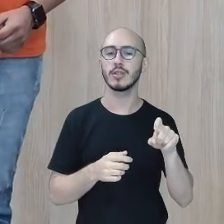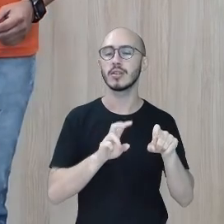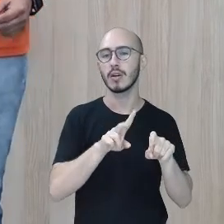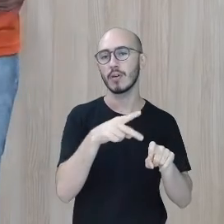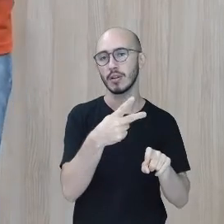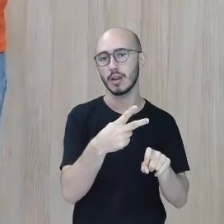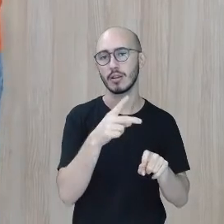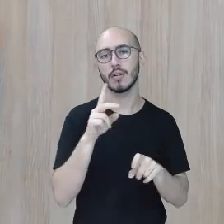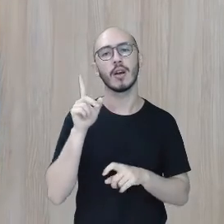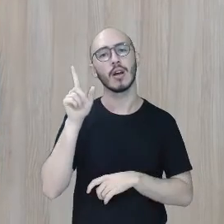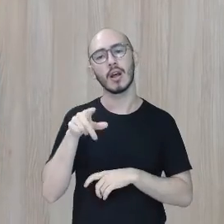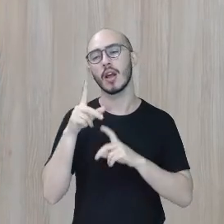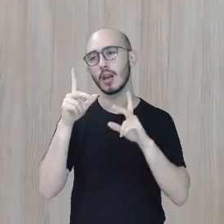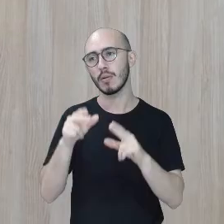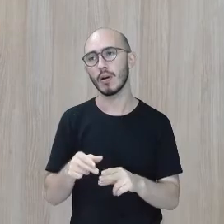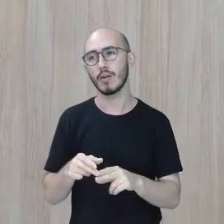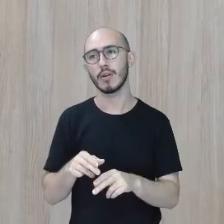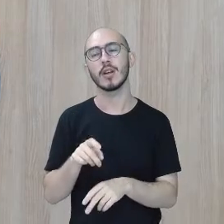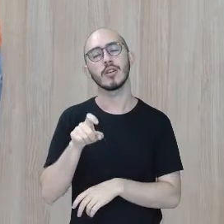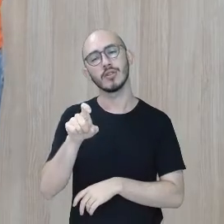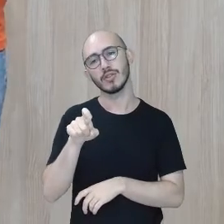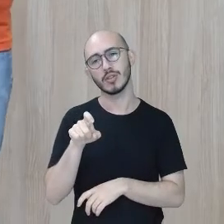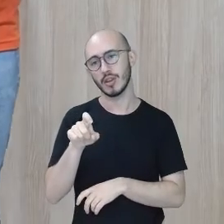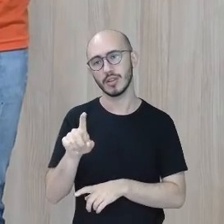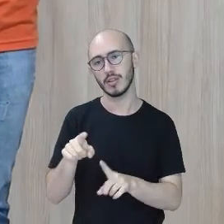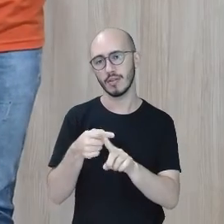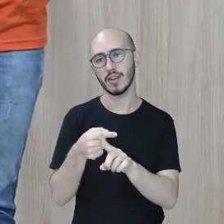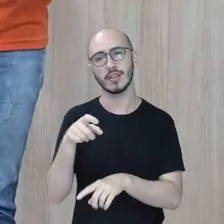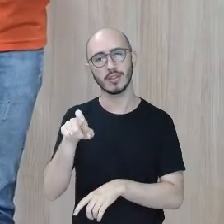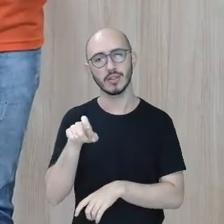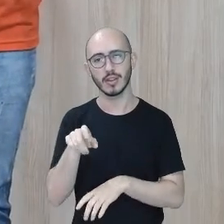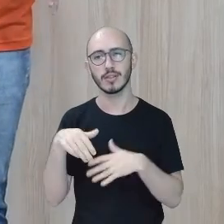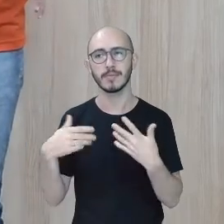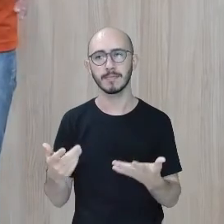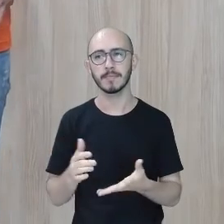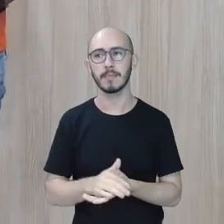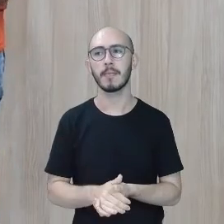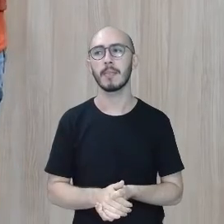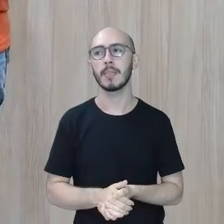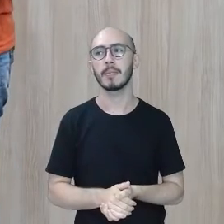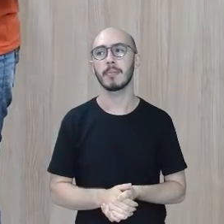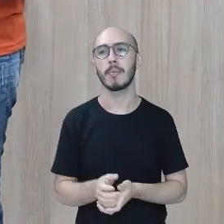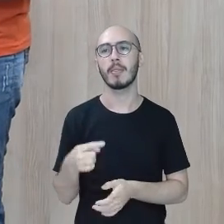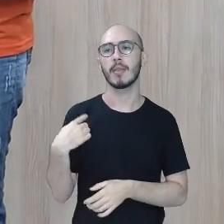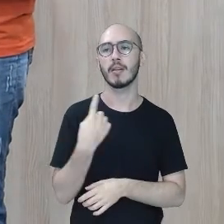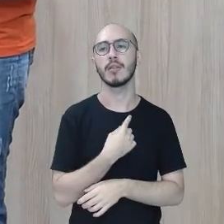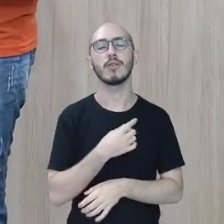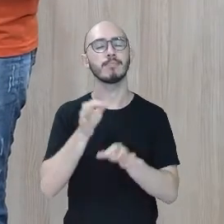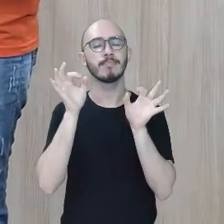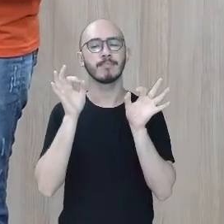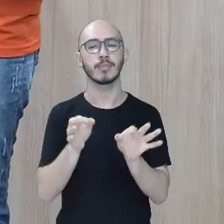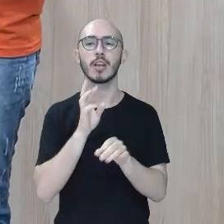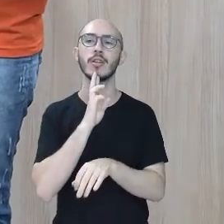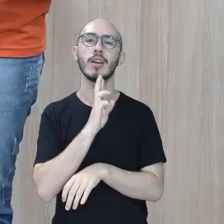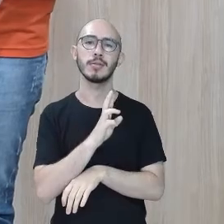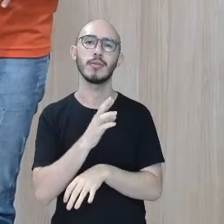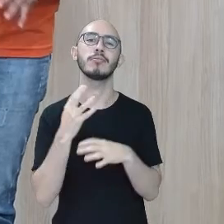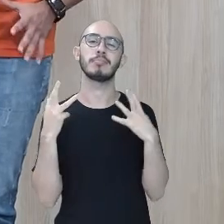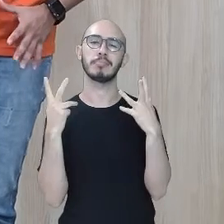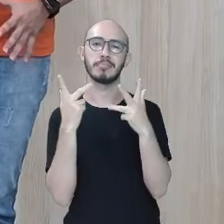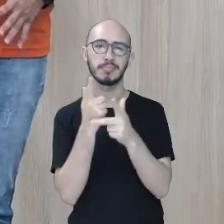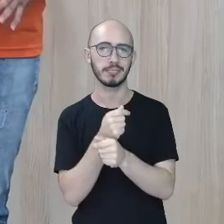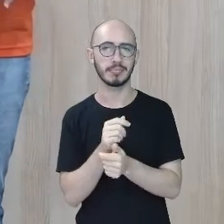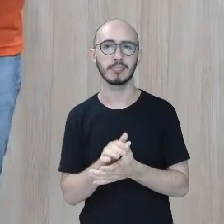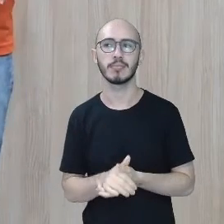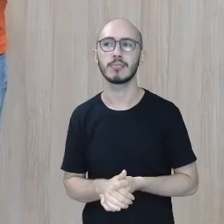é igual a x vezes x. Tá joia? Então, o que a gente fez aí tá certinho, tá bem bonitinho, tá